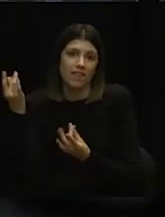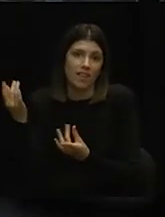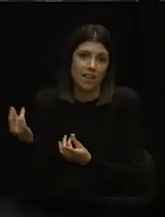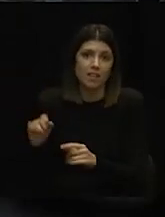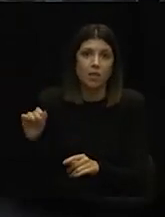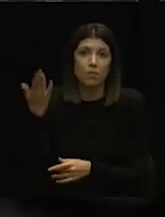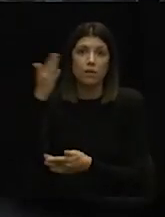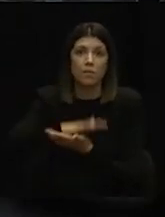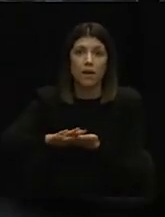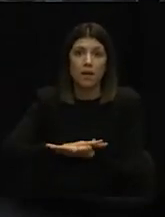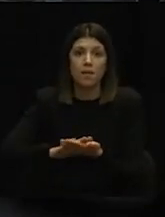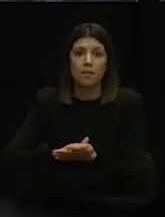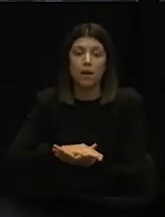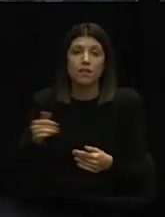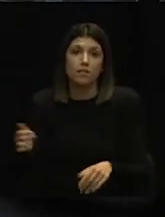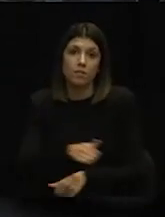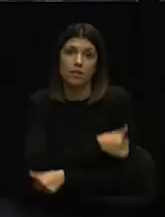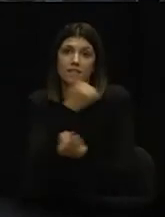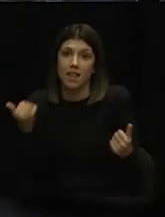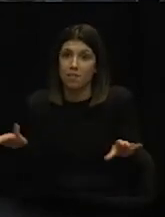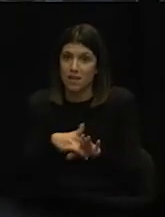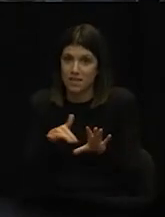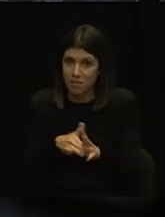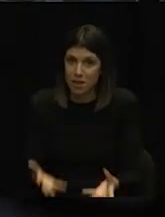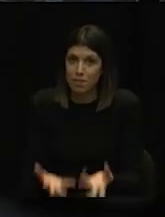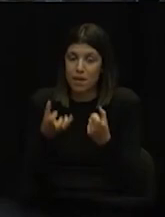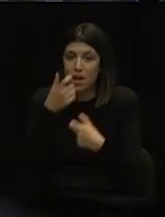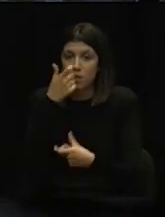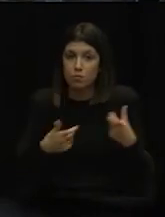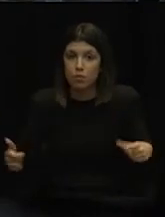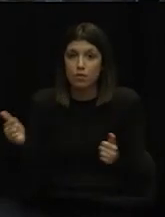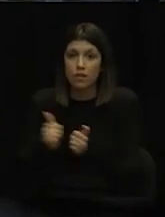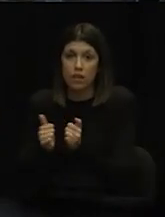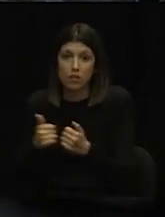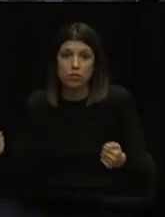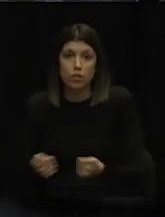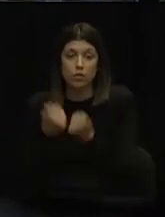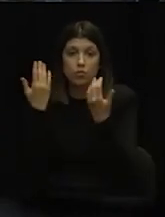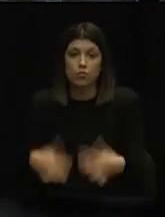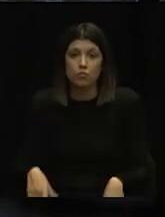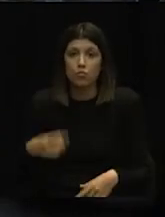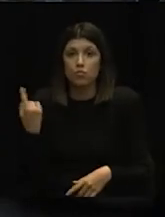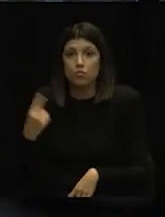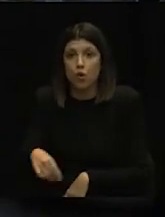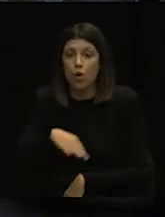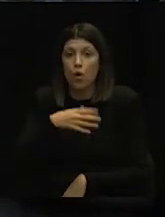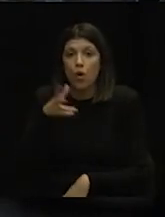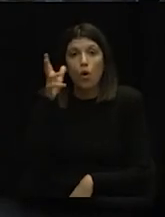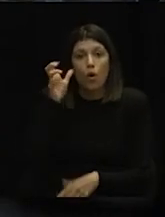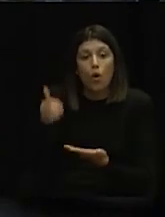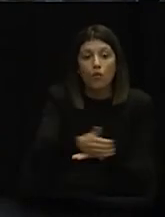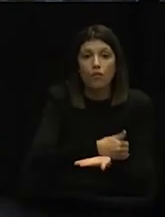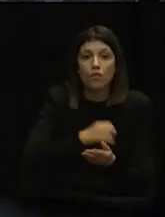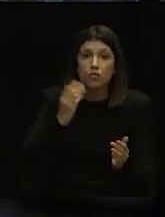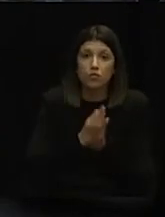primeiro Pilares as grandes opções do plano é uma cidade participar da os vereadores vereadores da oposição apenas foram ouvidos no início do processo na reunião que estava prevista